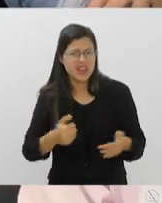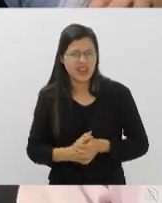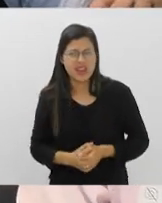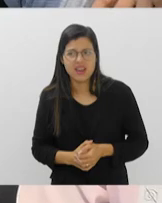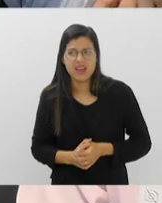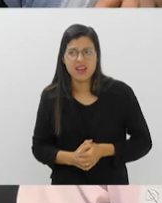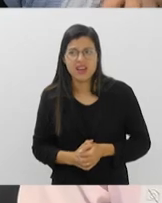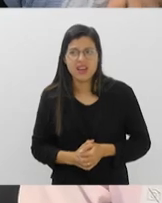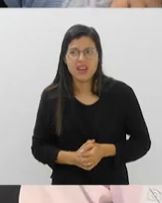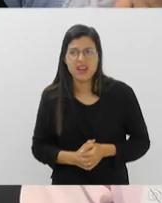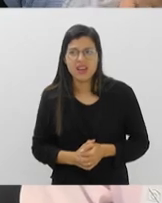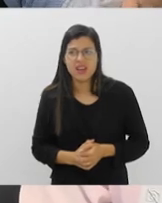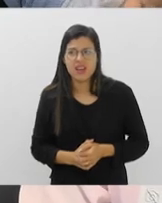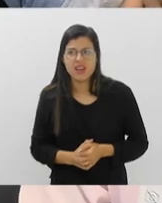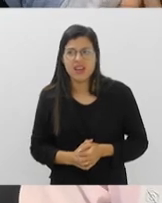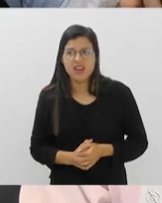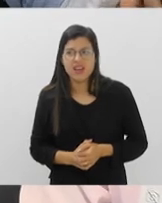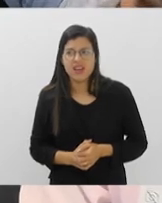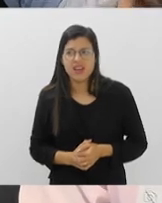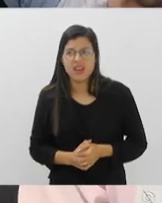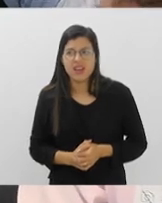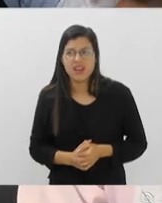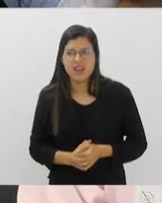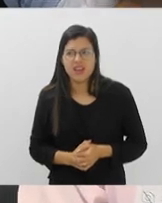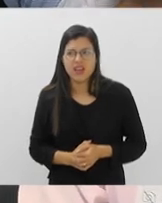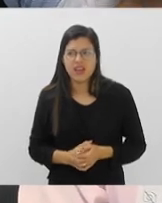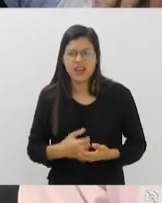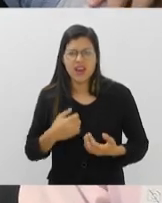nada não tem carro não tem